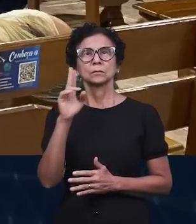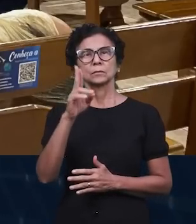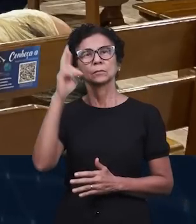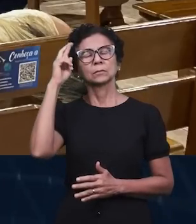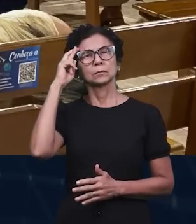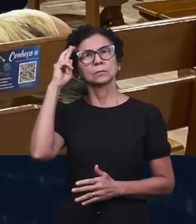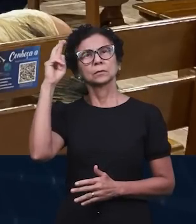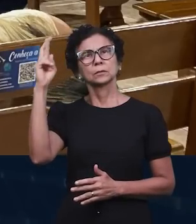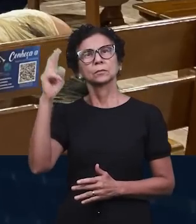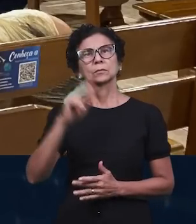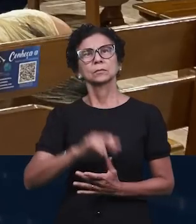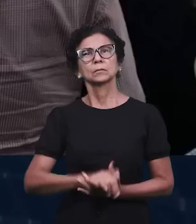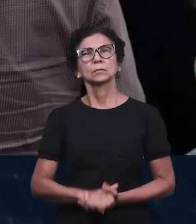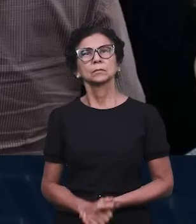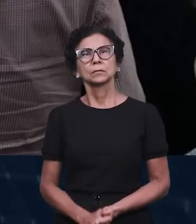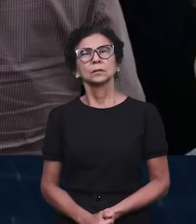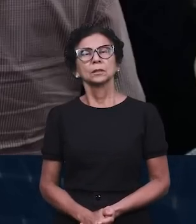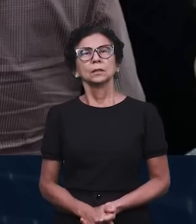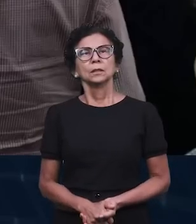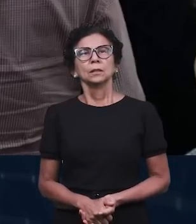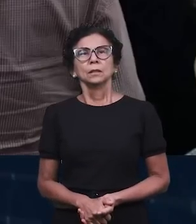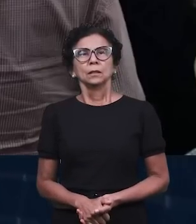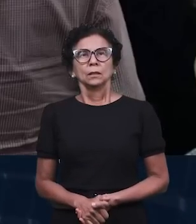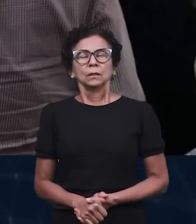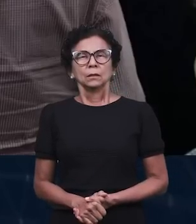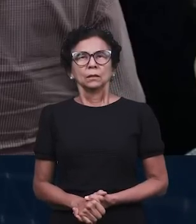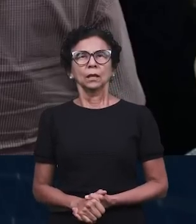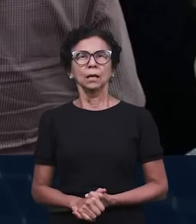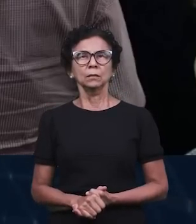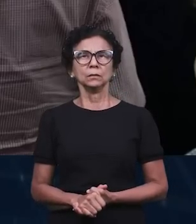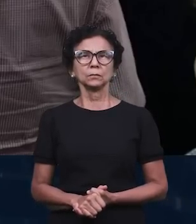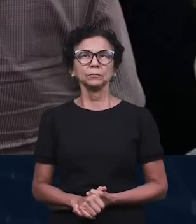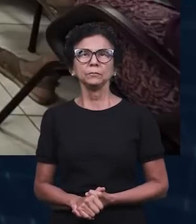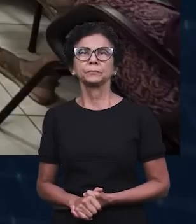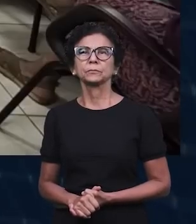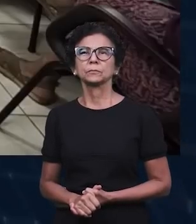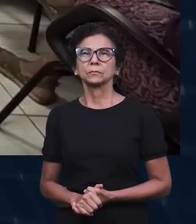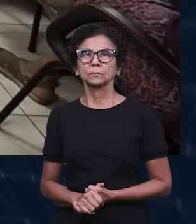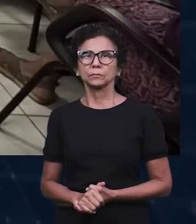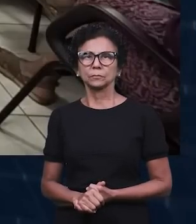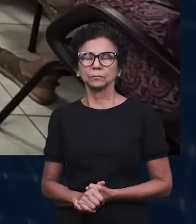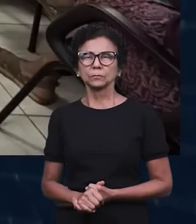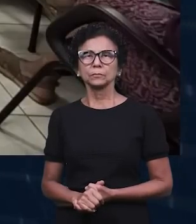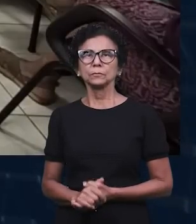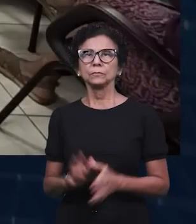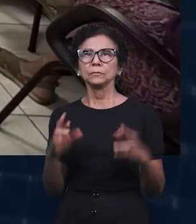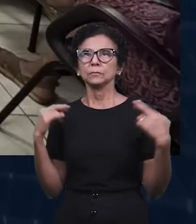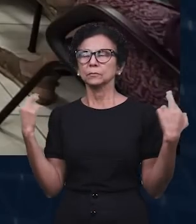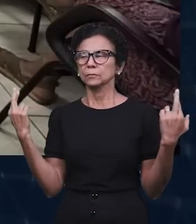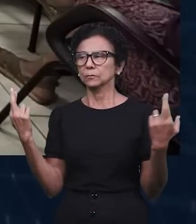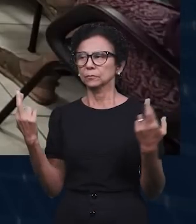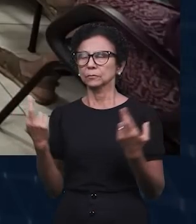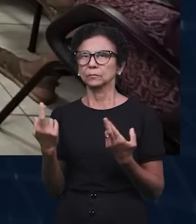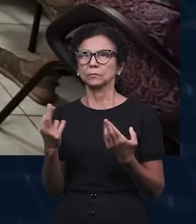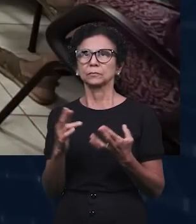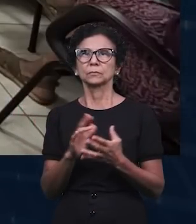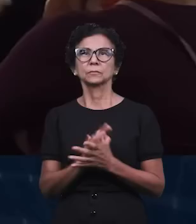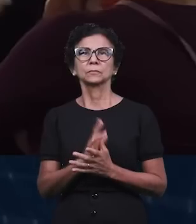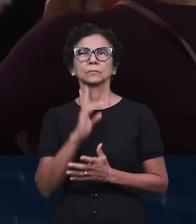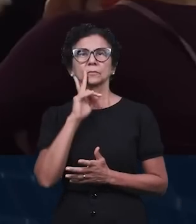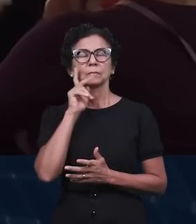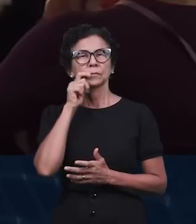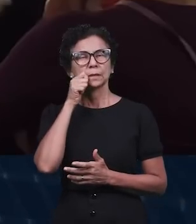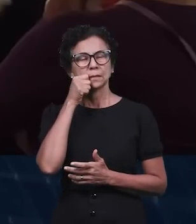Senhor pelo ensino. As igrejas da Zona Sul do Rio de Janeiro estiveram reunidas à mesa com o Senhor